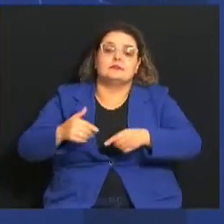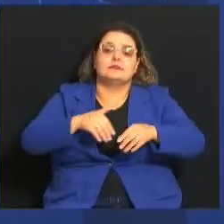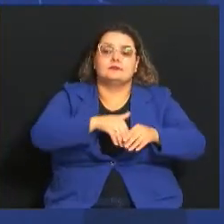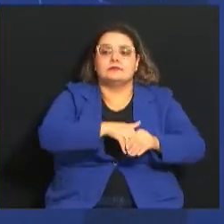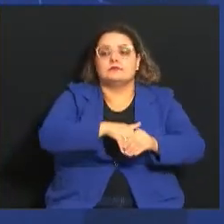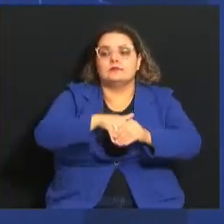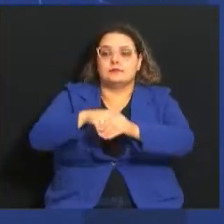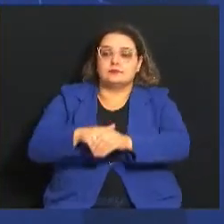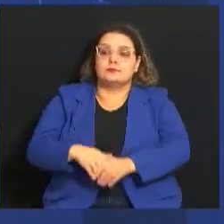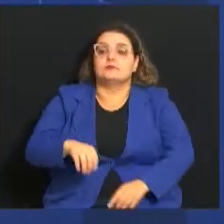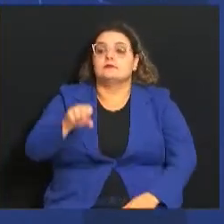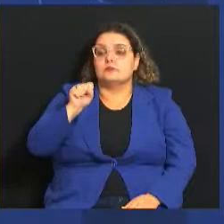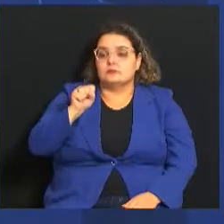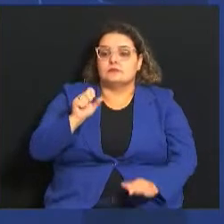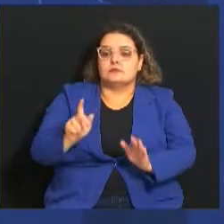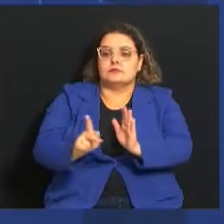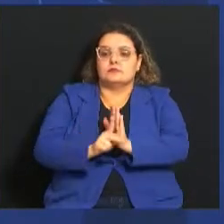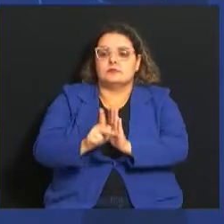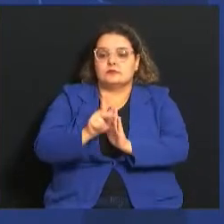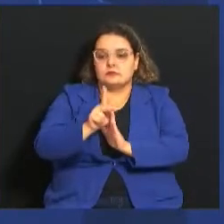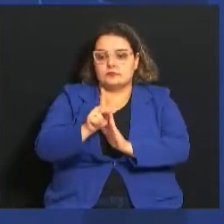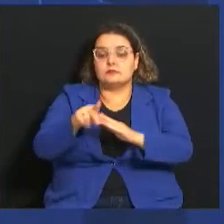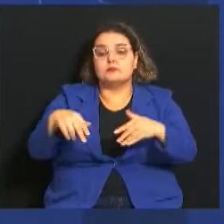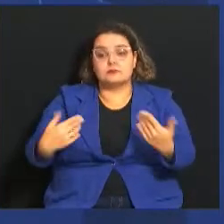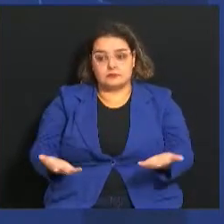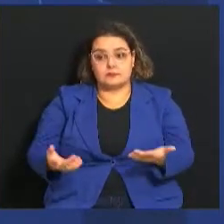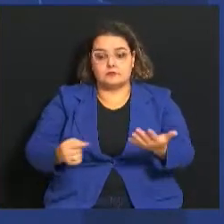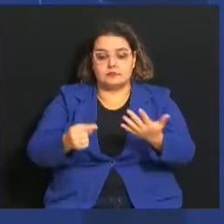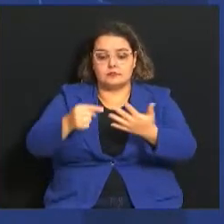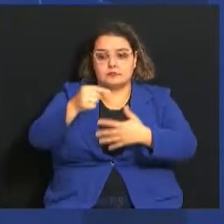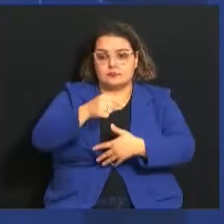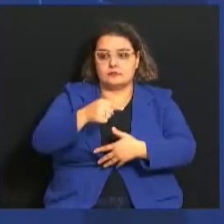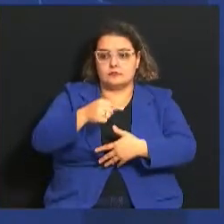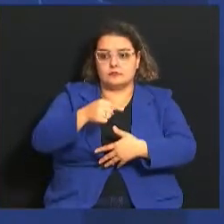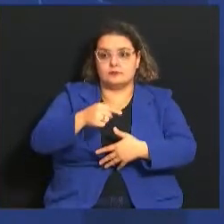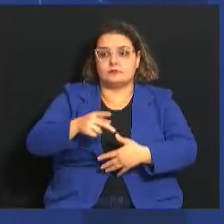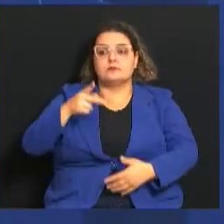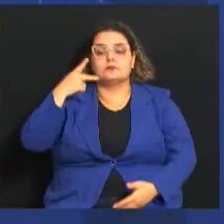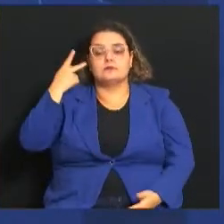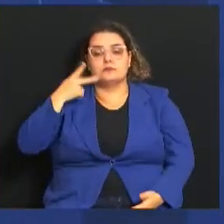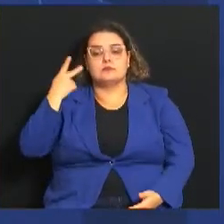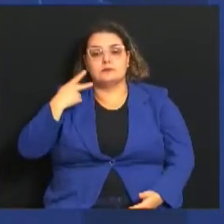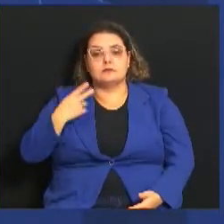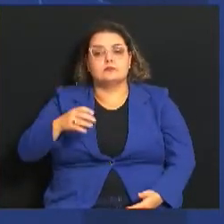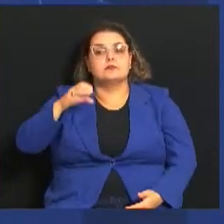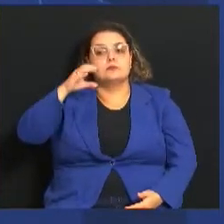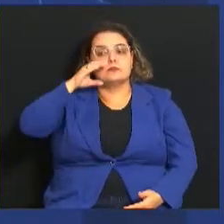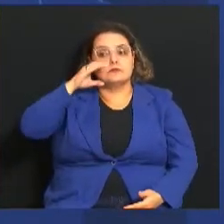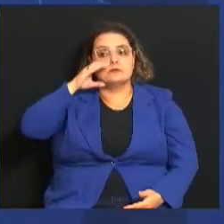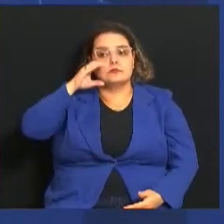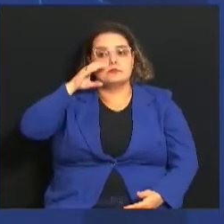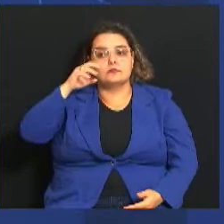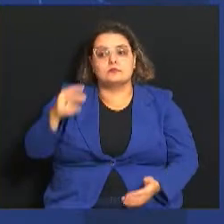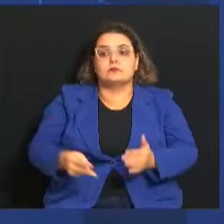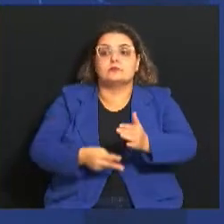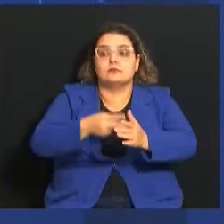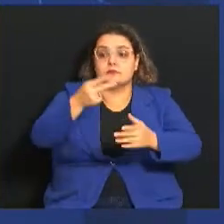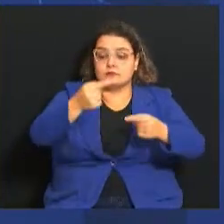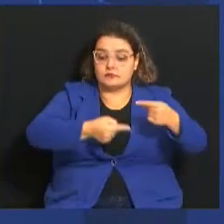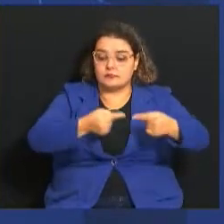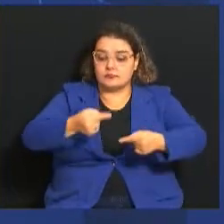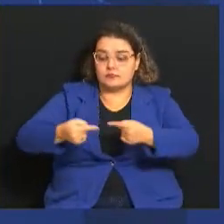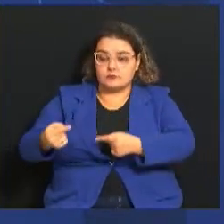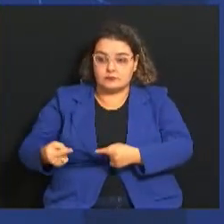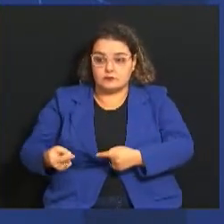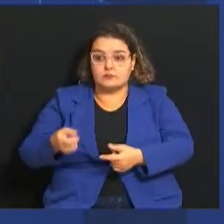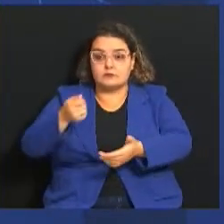8 projetos. Entre eles está o de autoria do vereador Luiz Cirilo, em segunda discussão, que